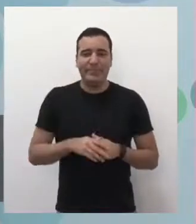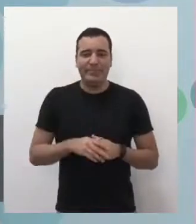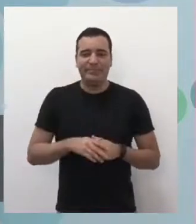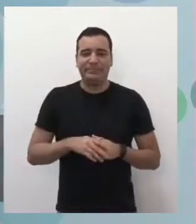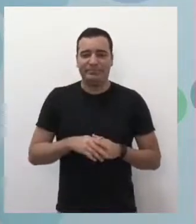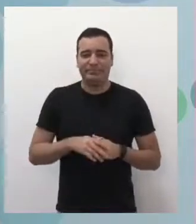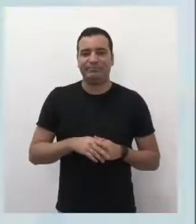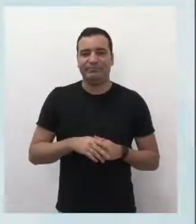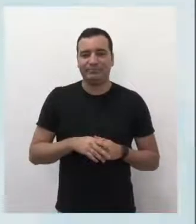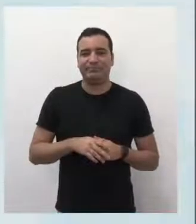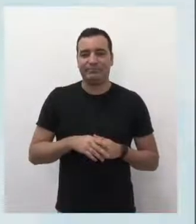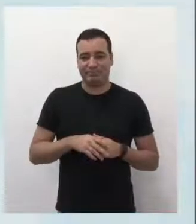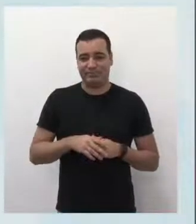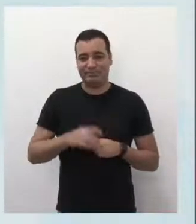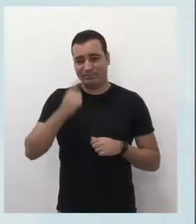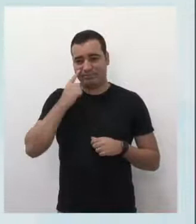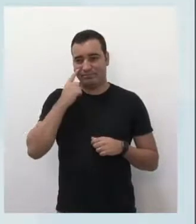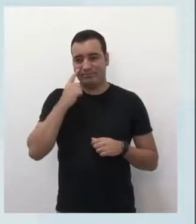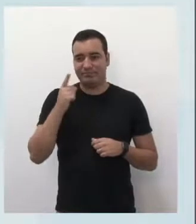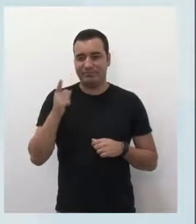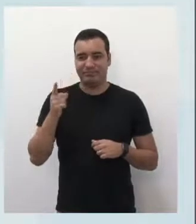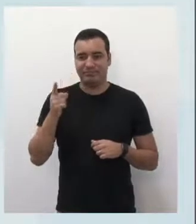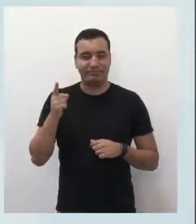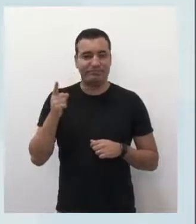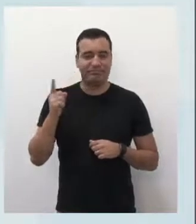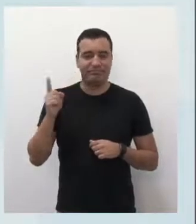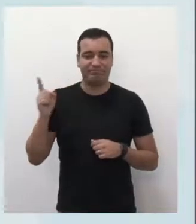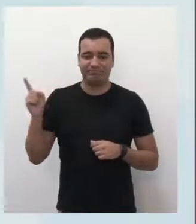que aqui, ó, eu tenho